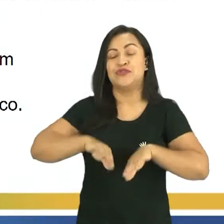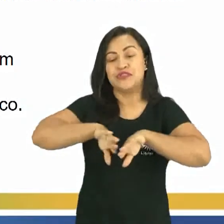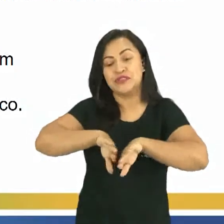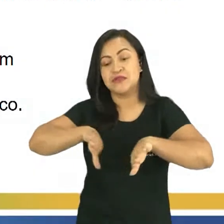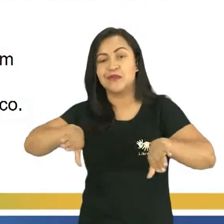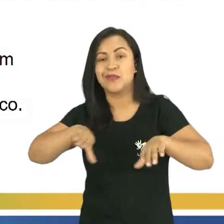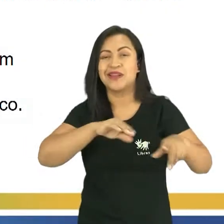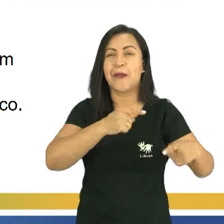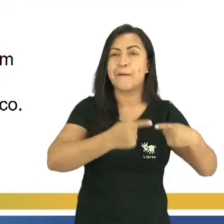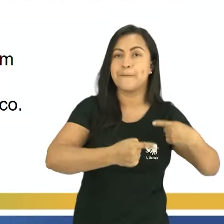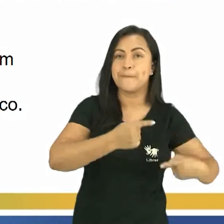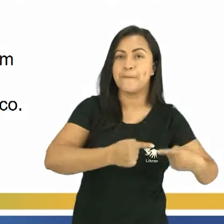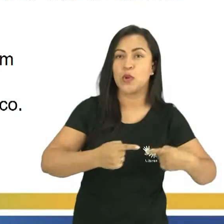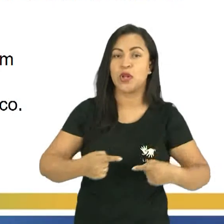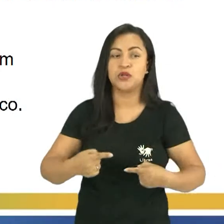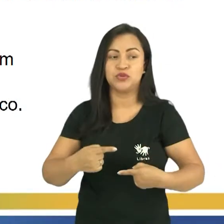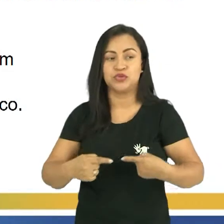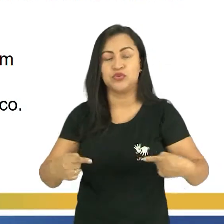tá? Que são